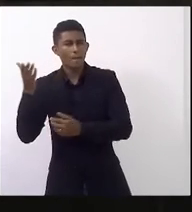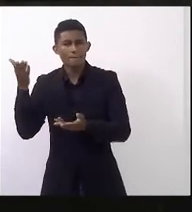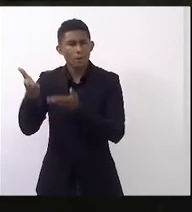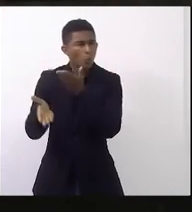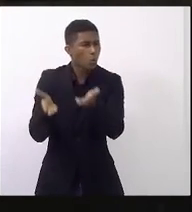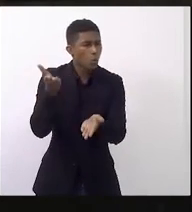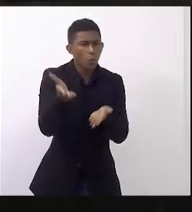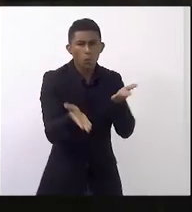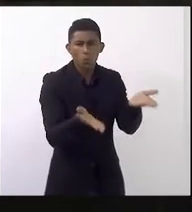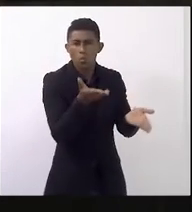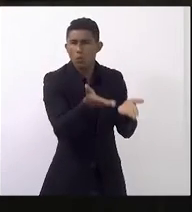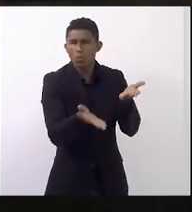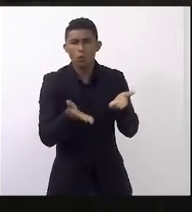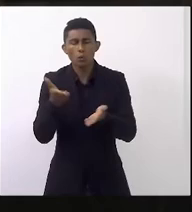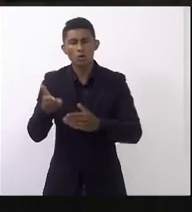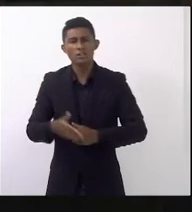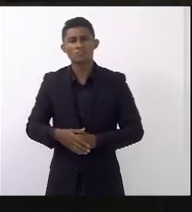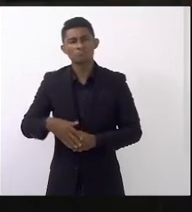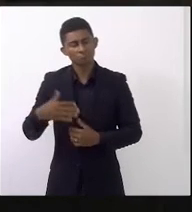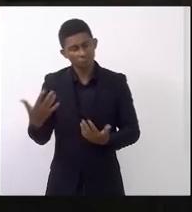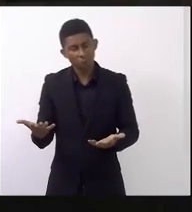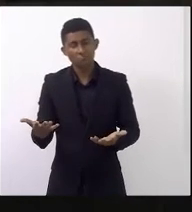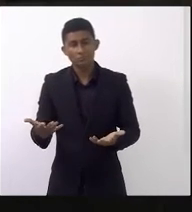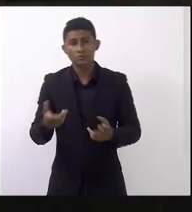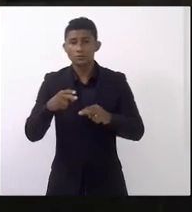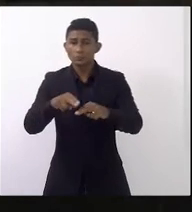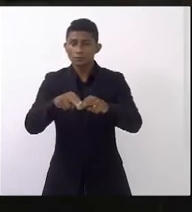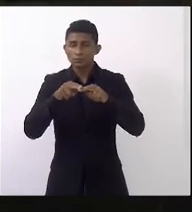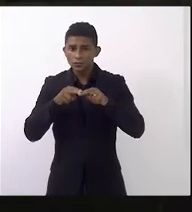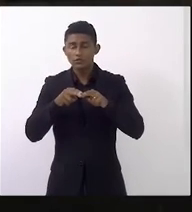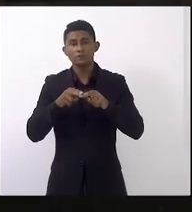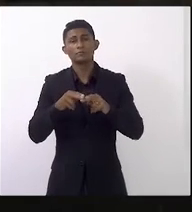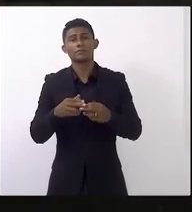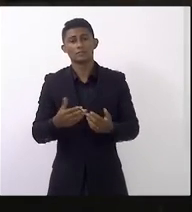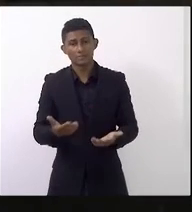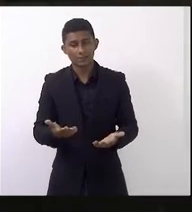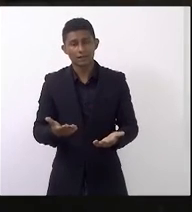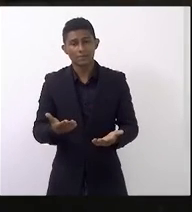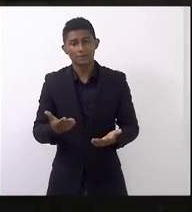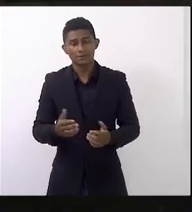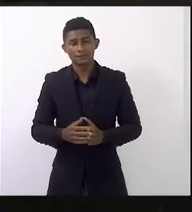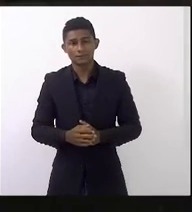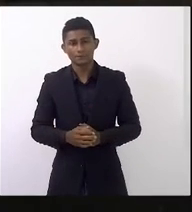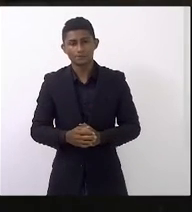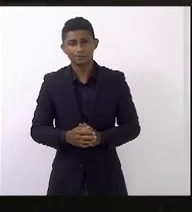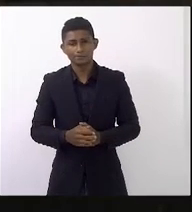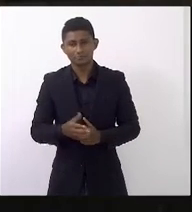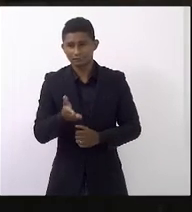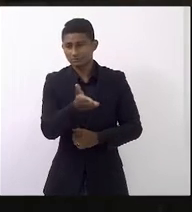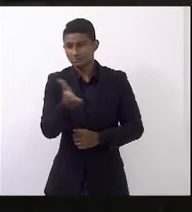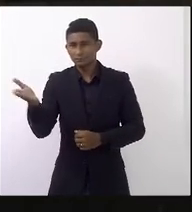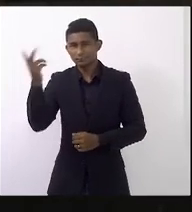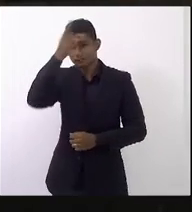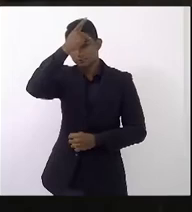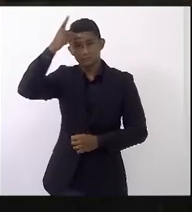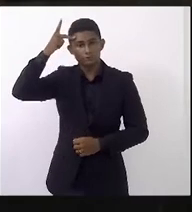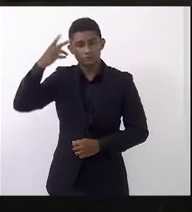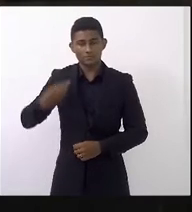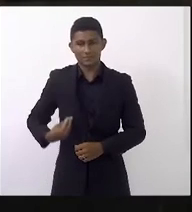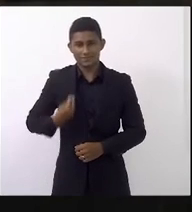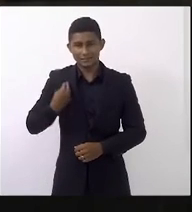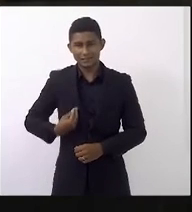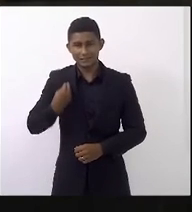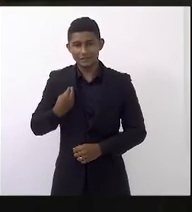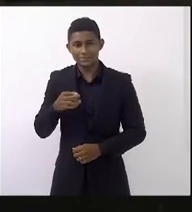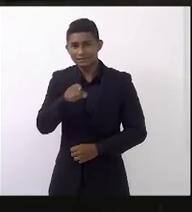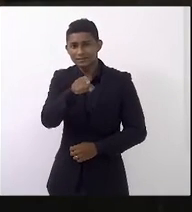por isso, inclusive, que há grandes consequências com relação à vida dessas pessoas que vivem